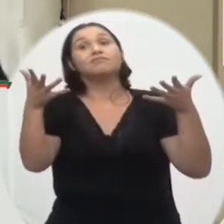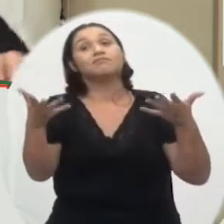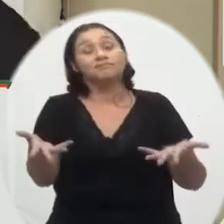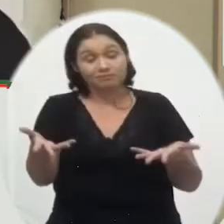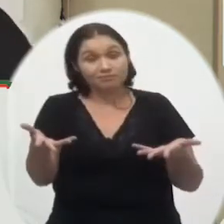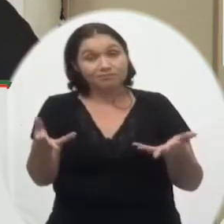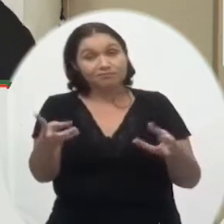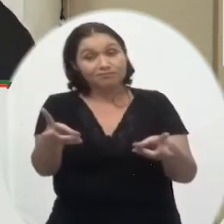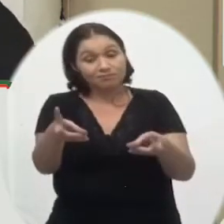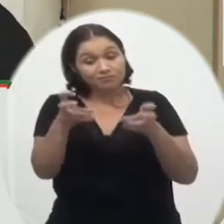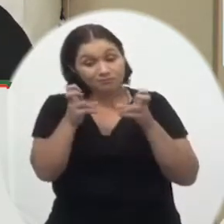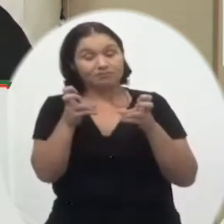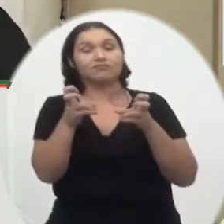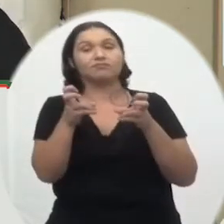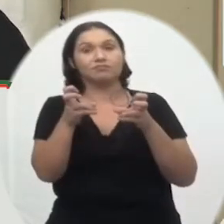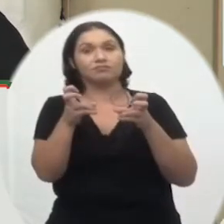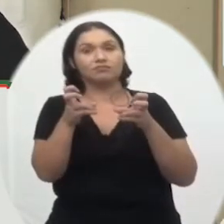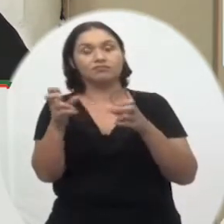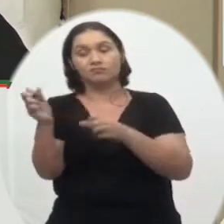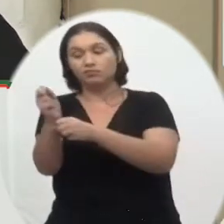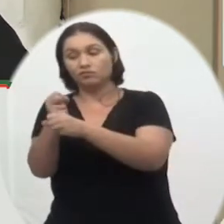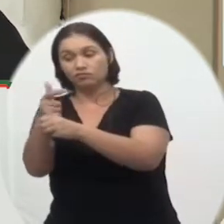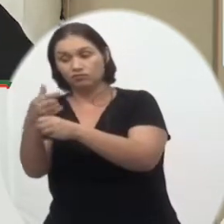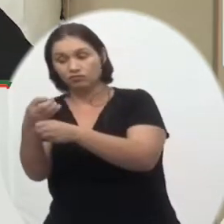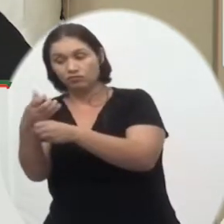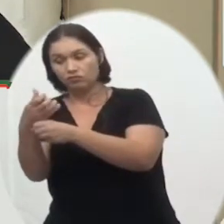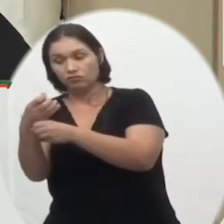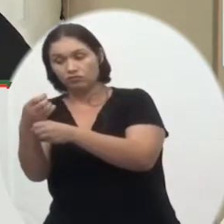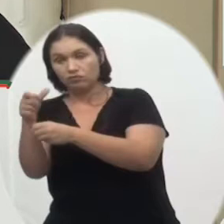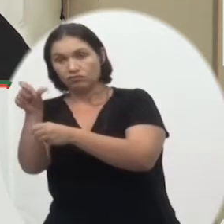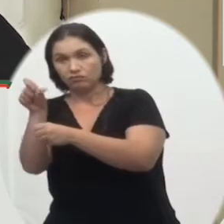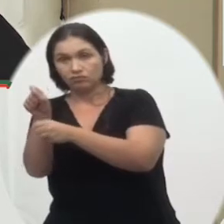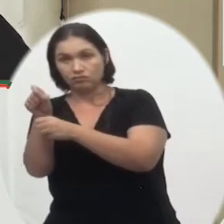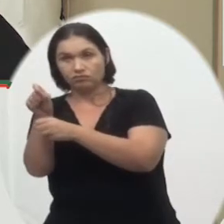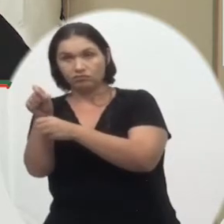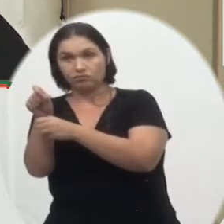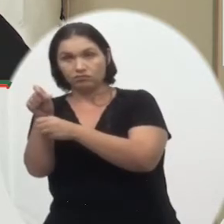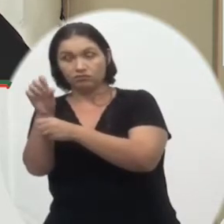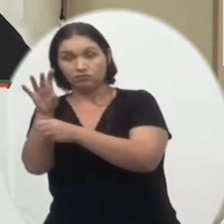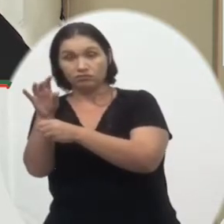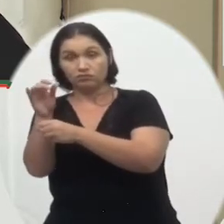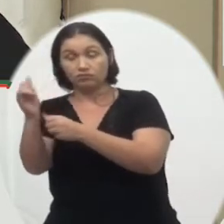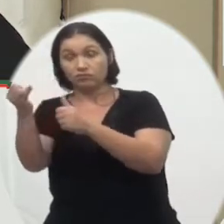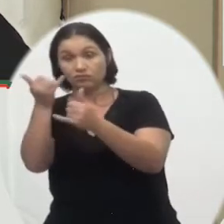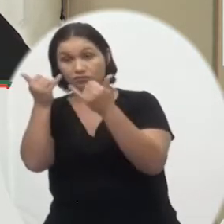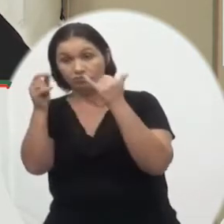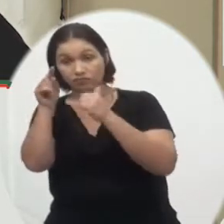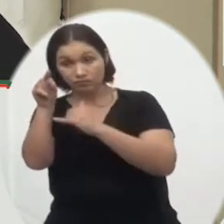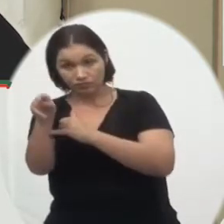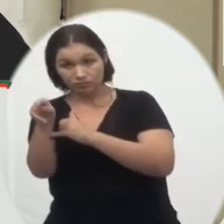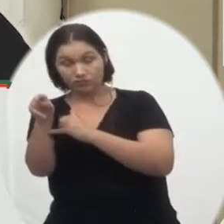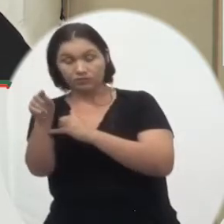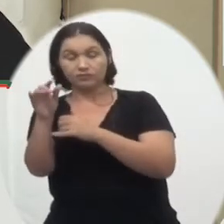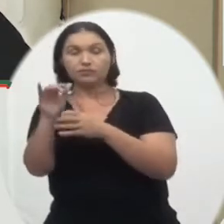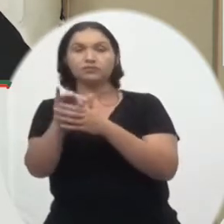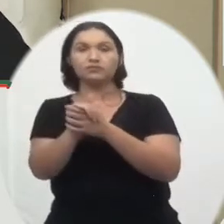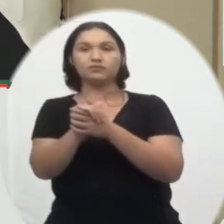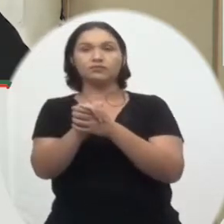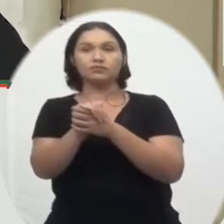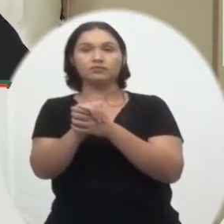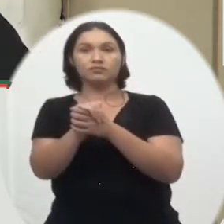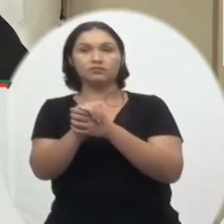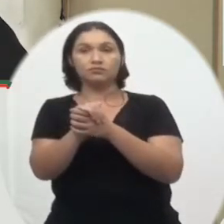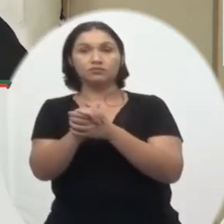lá em 2009, lá para deixar o senhor informado, para lhe informar, que lá não é